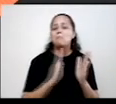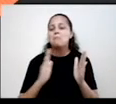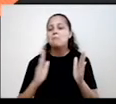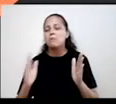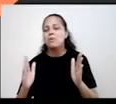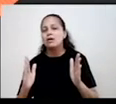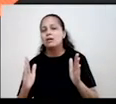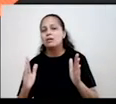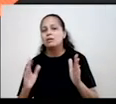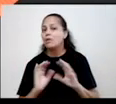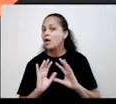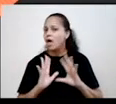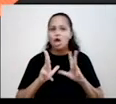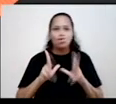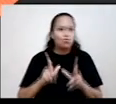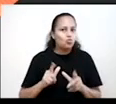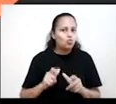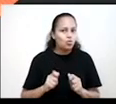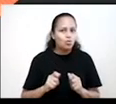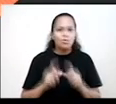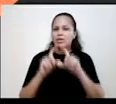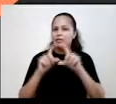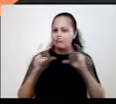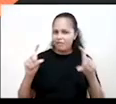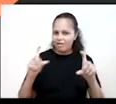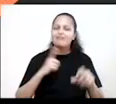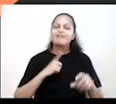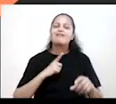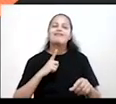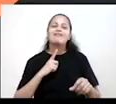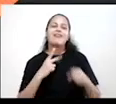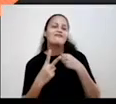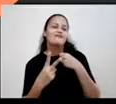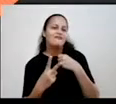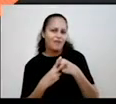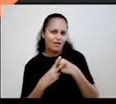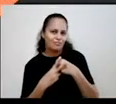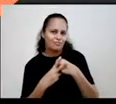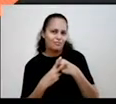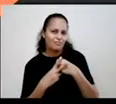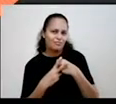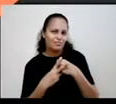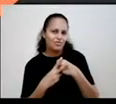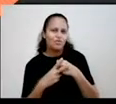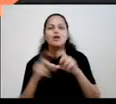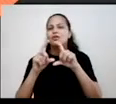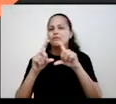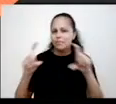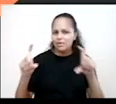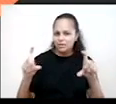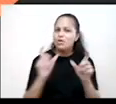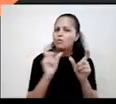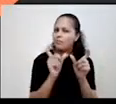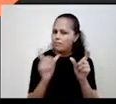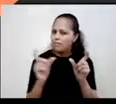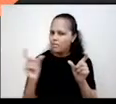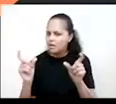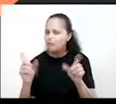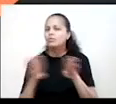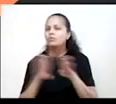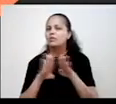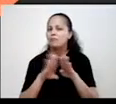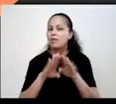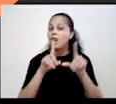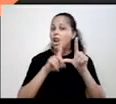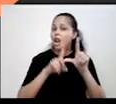A oração é todo enunciado que contém verbo. E o período também ele é constituído de oração. Ele começa a